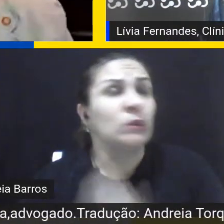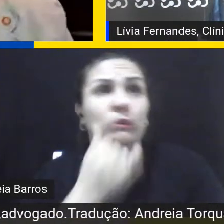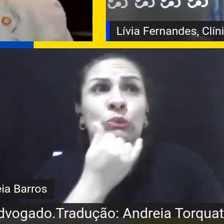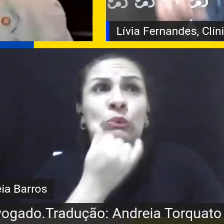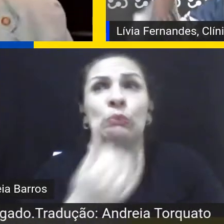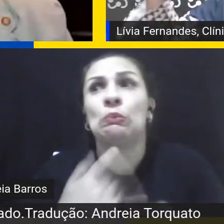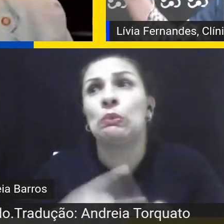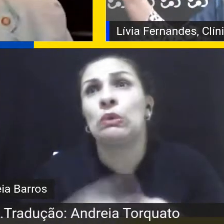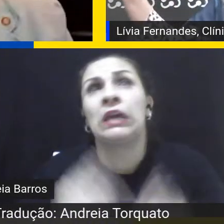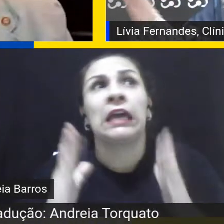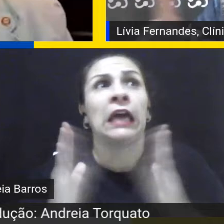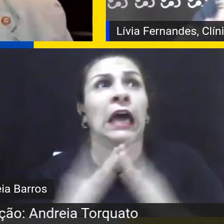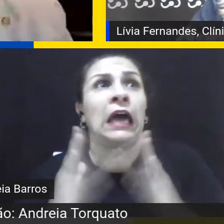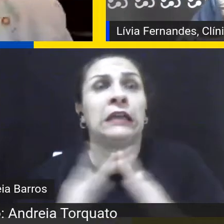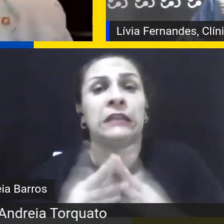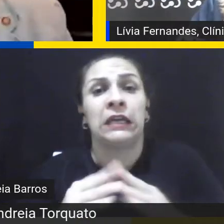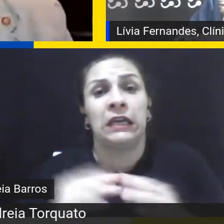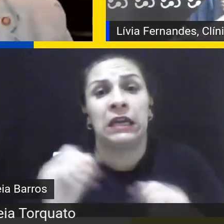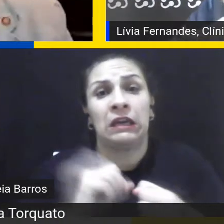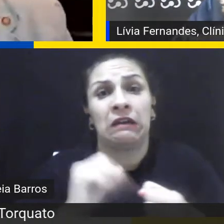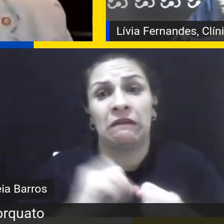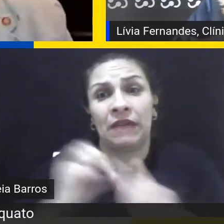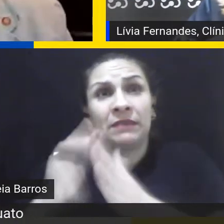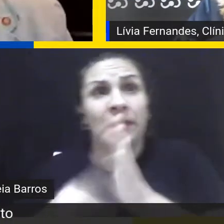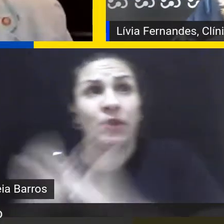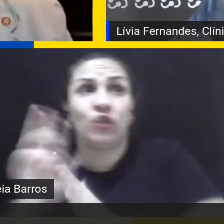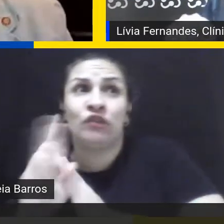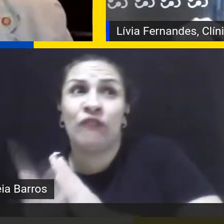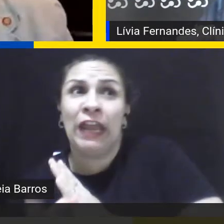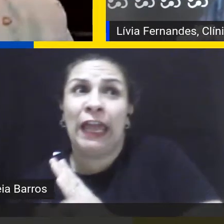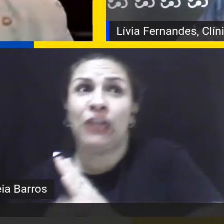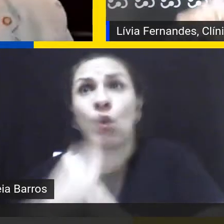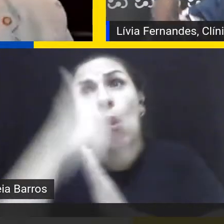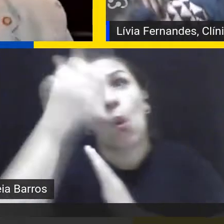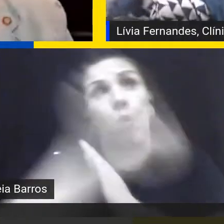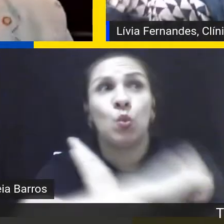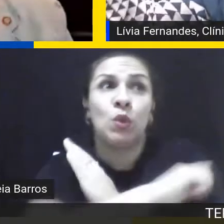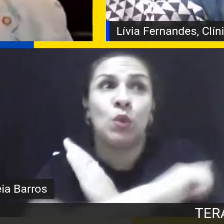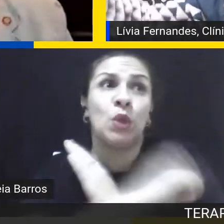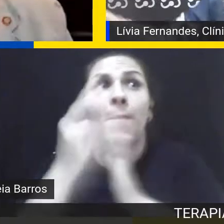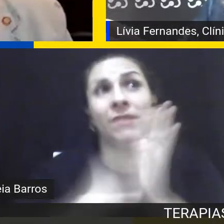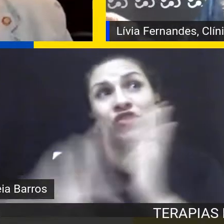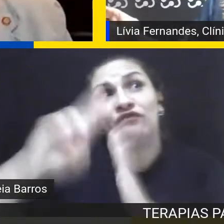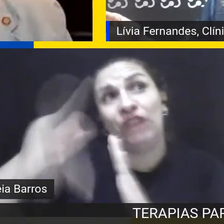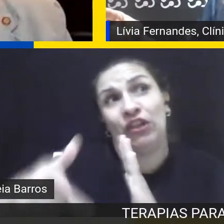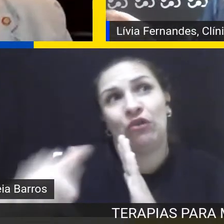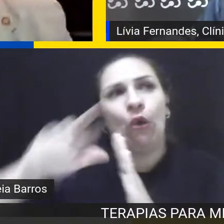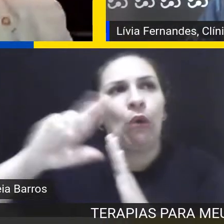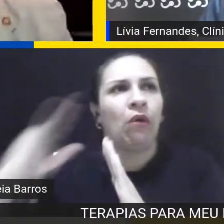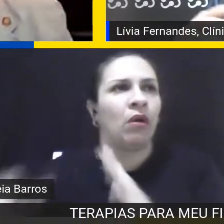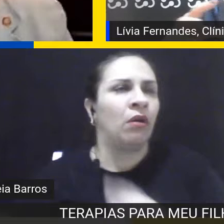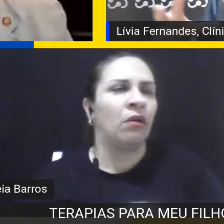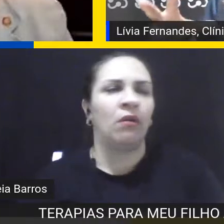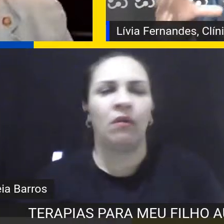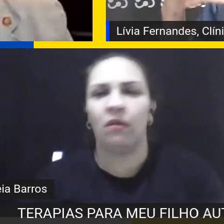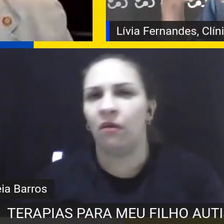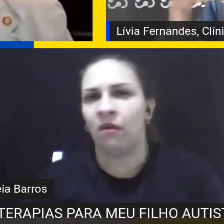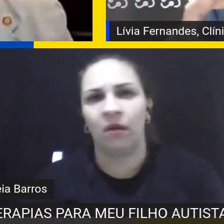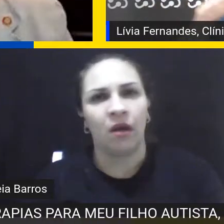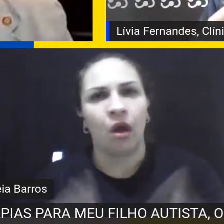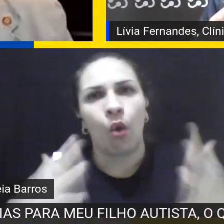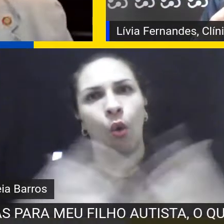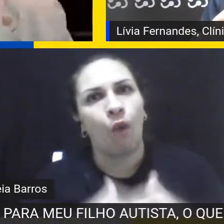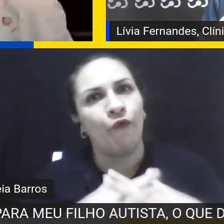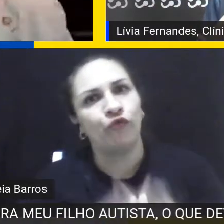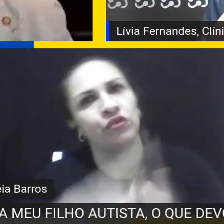em casa ele faz tal método, não sei, em outra clínica, outro método, e outra clínica, outro método. Então, acaba gerando